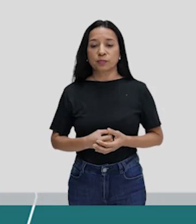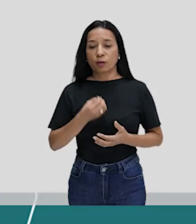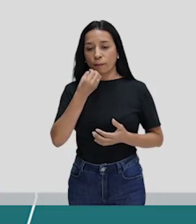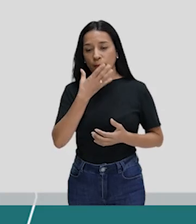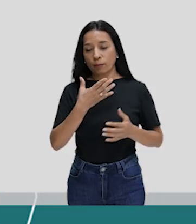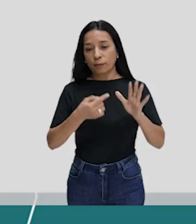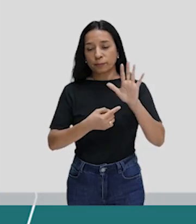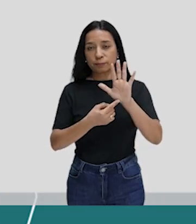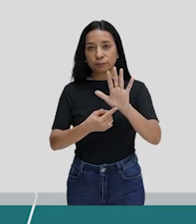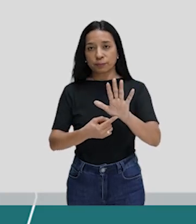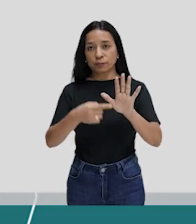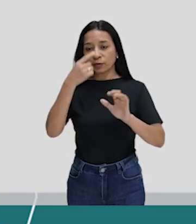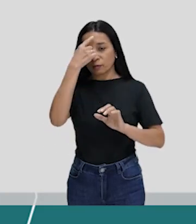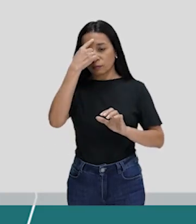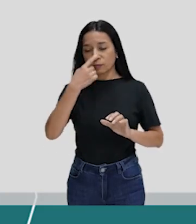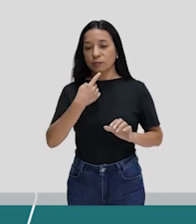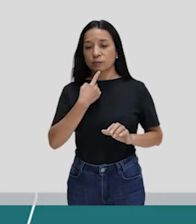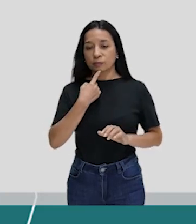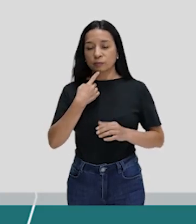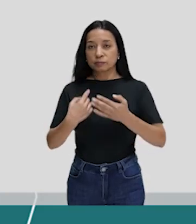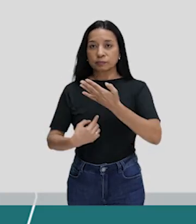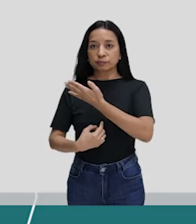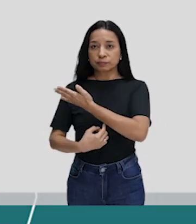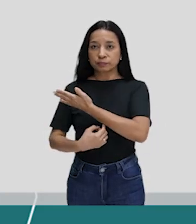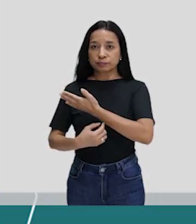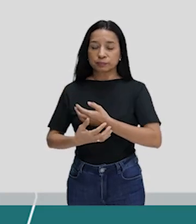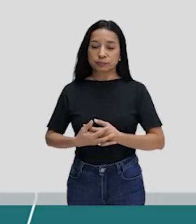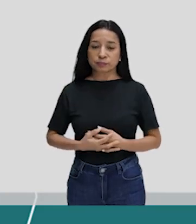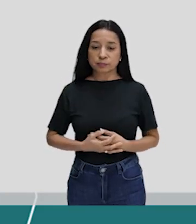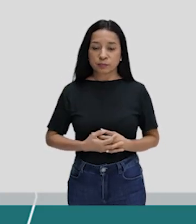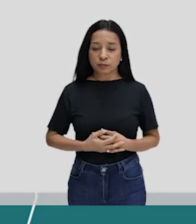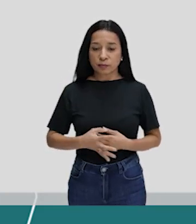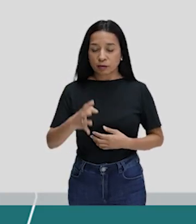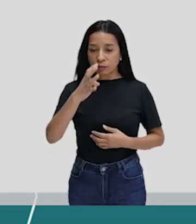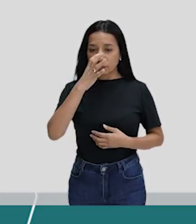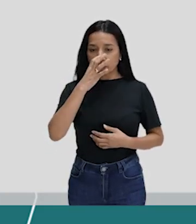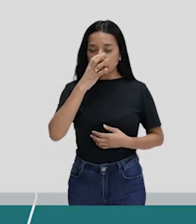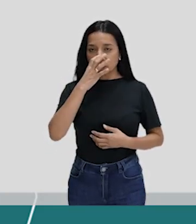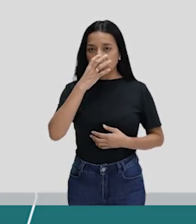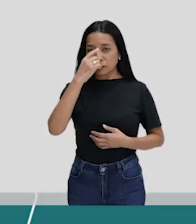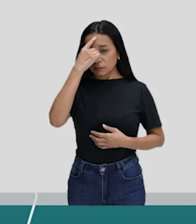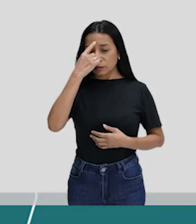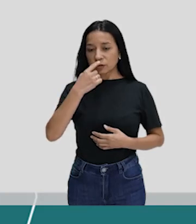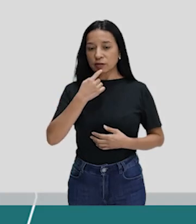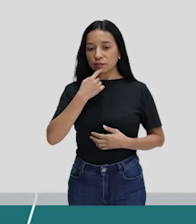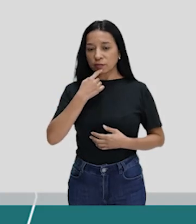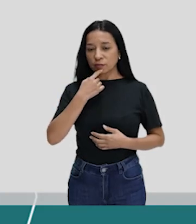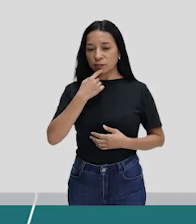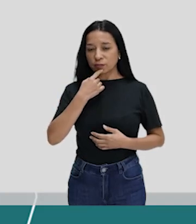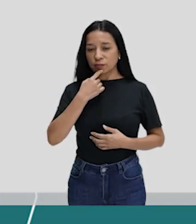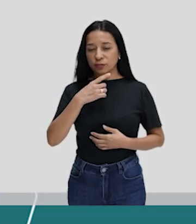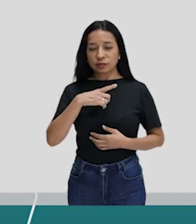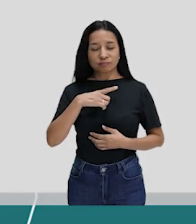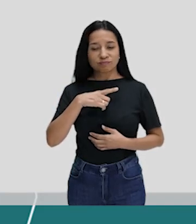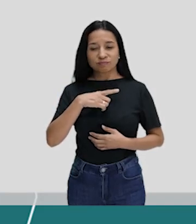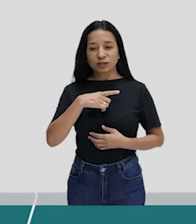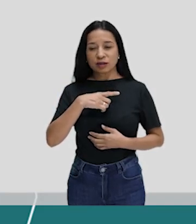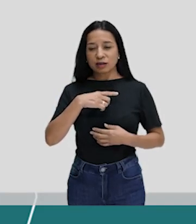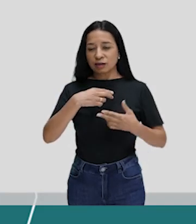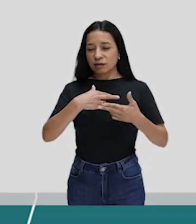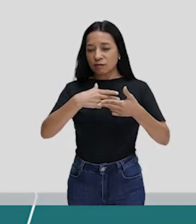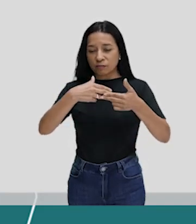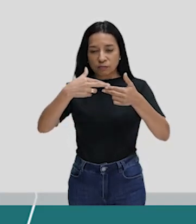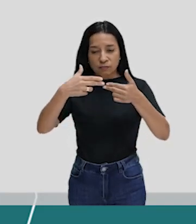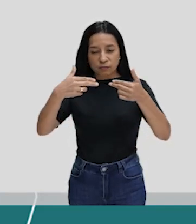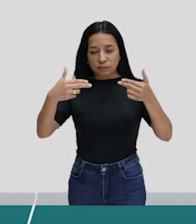aqui nós temos uma figura, né? E a gente percebe que essa figura aqui é recheada de